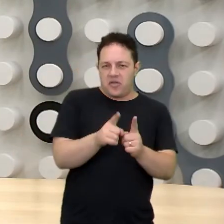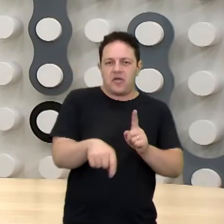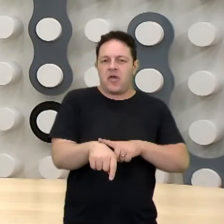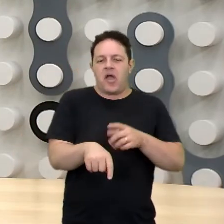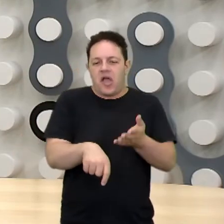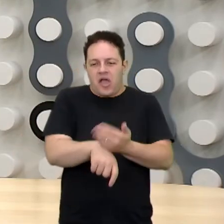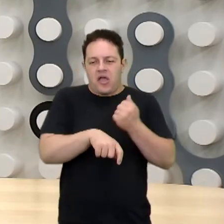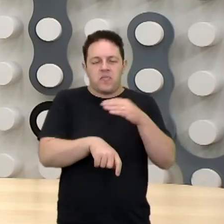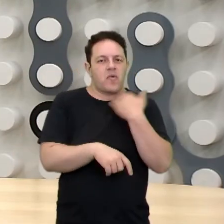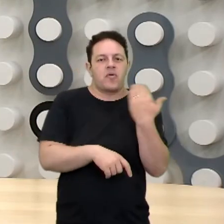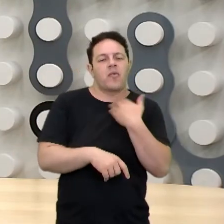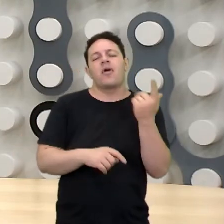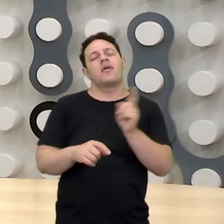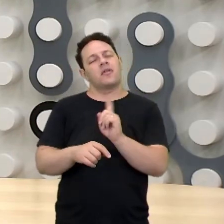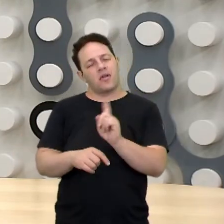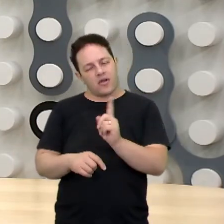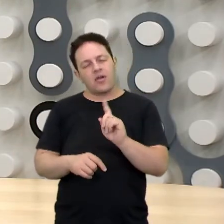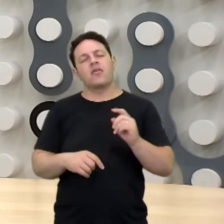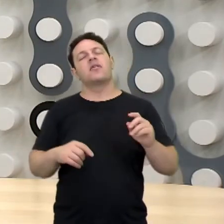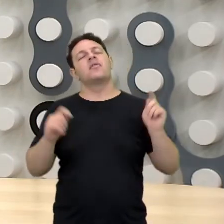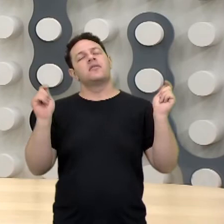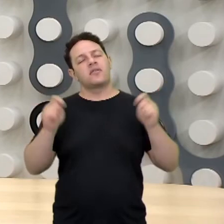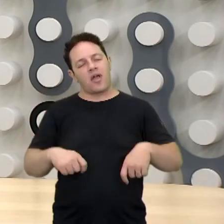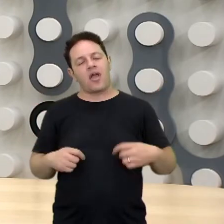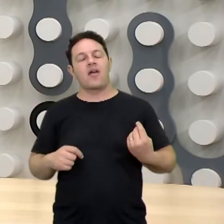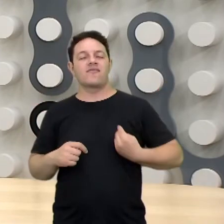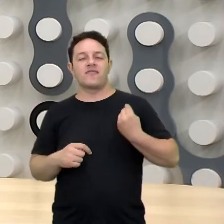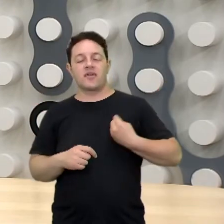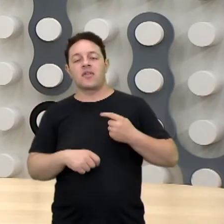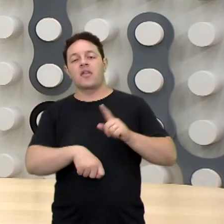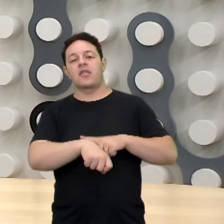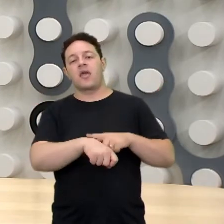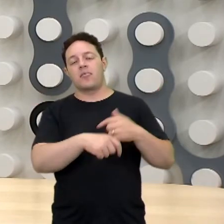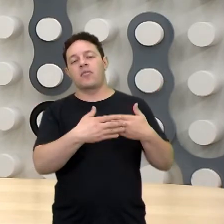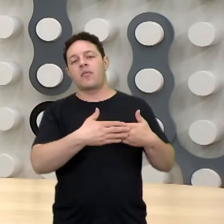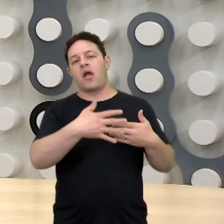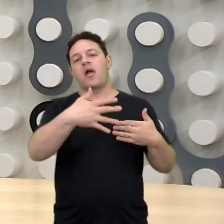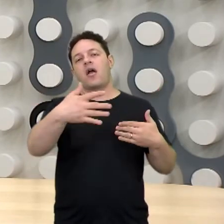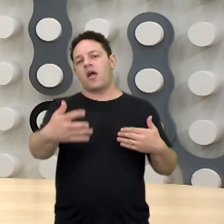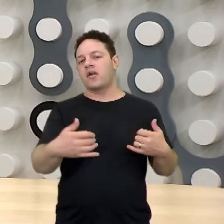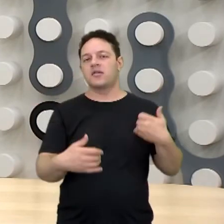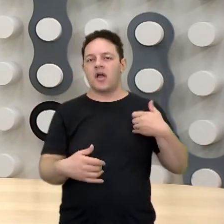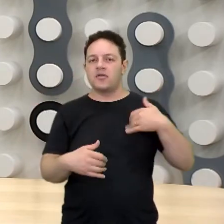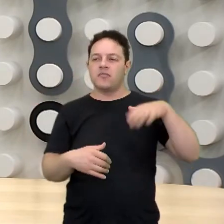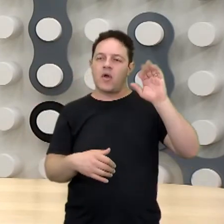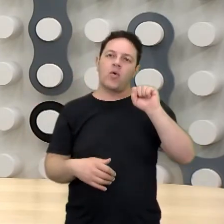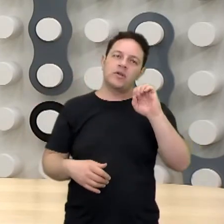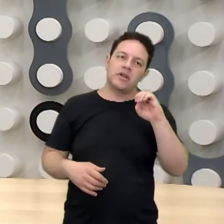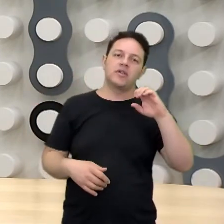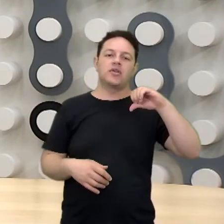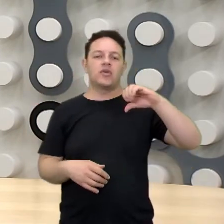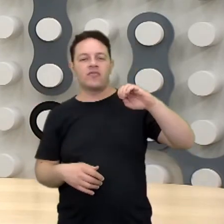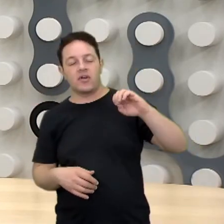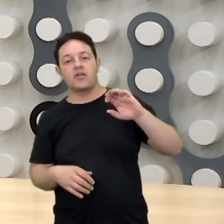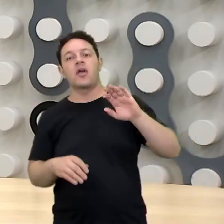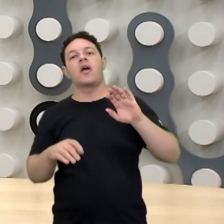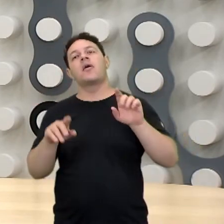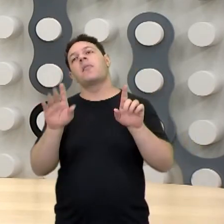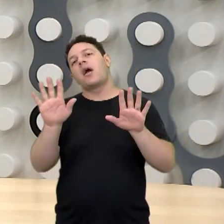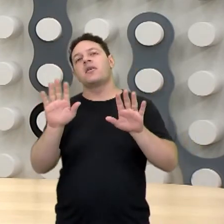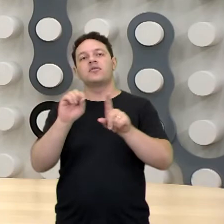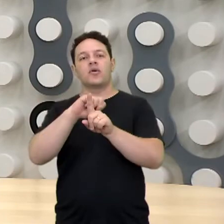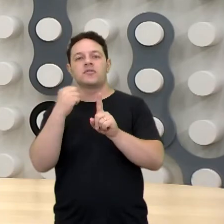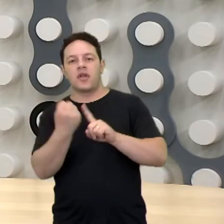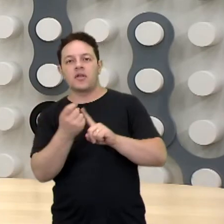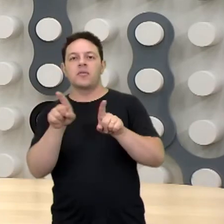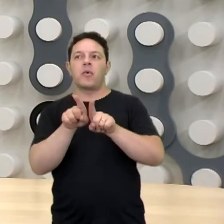né, desde que, né, problemas sociais, que acontecem muito aqui no Brasil, né, ou problemas externos não afetem aí,